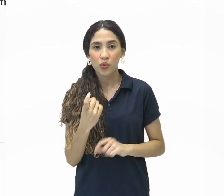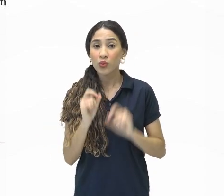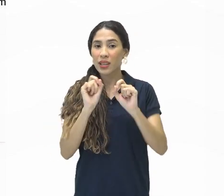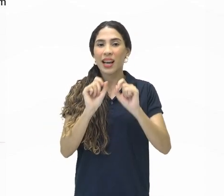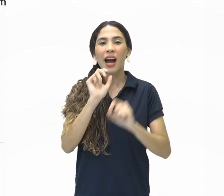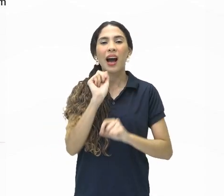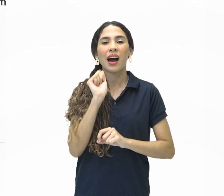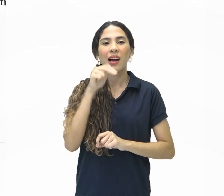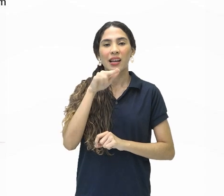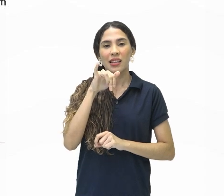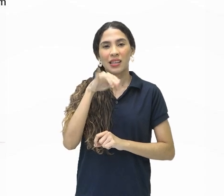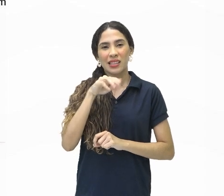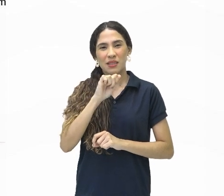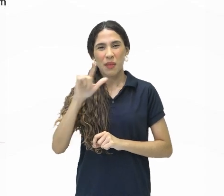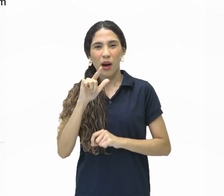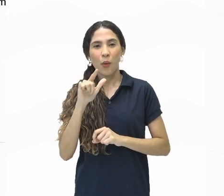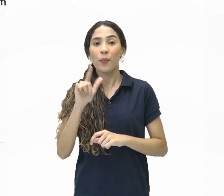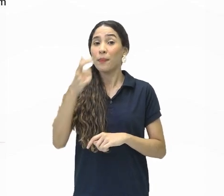racional.